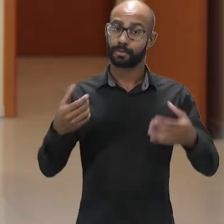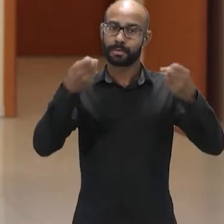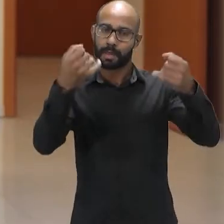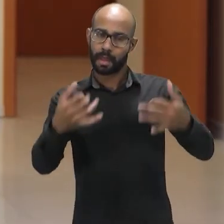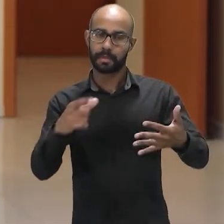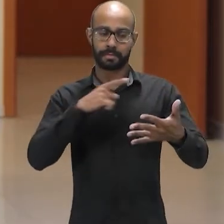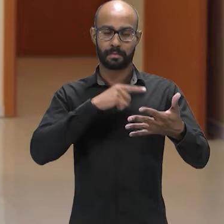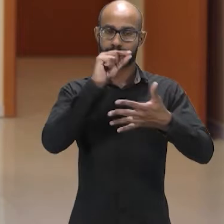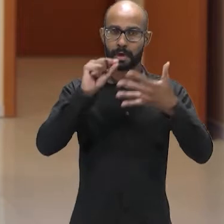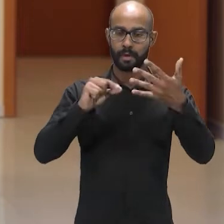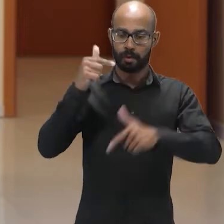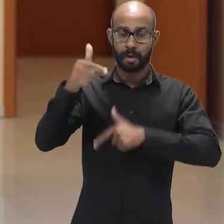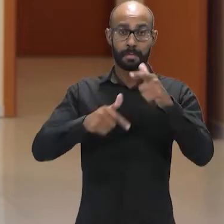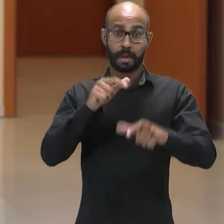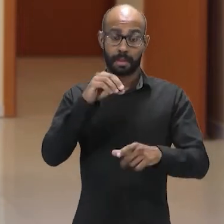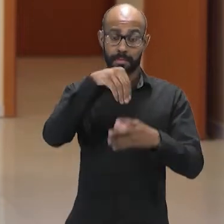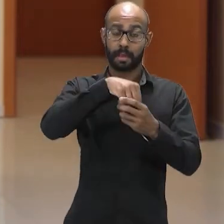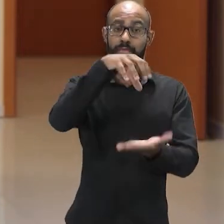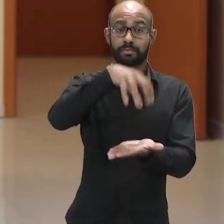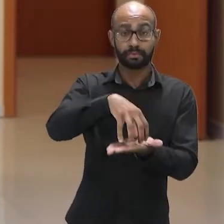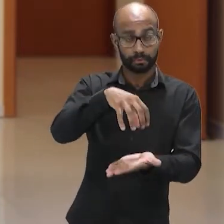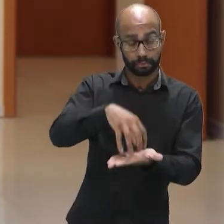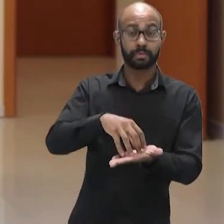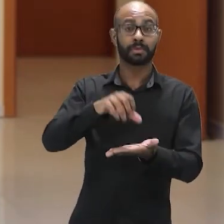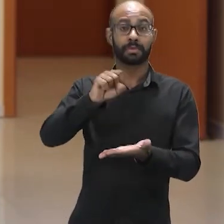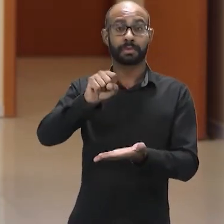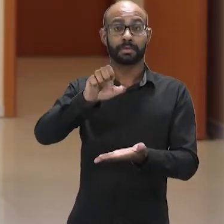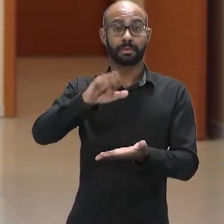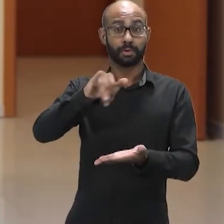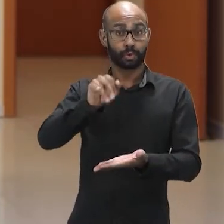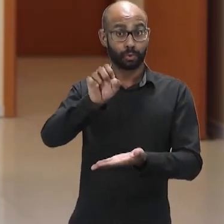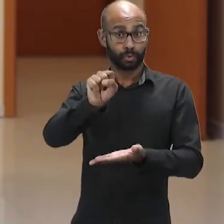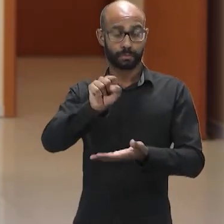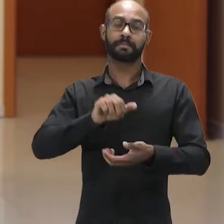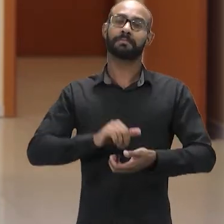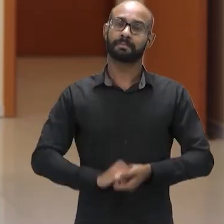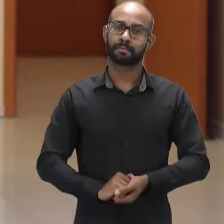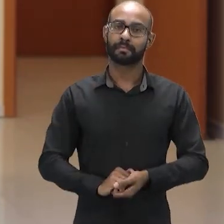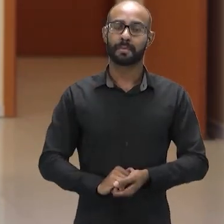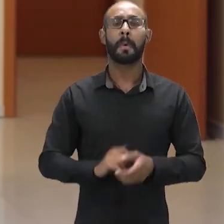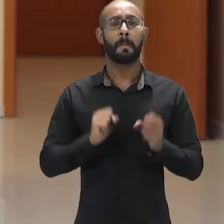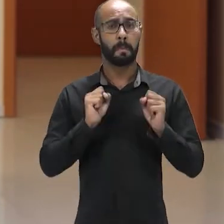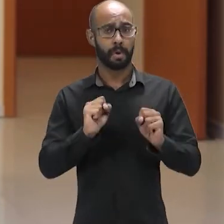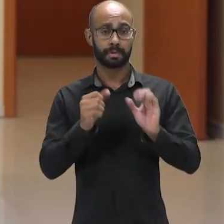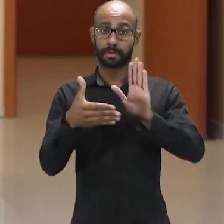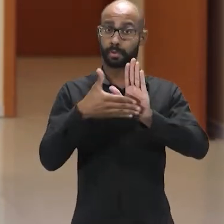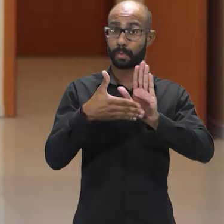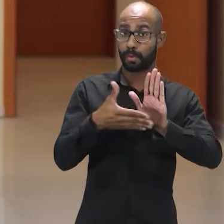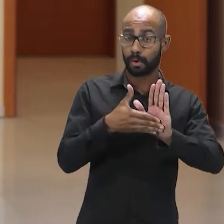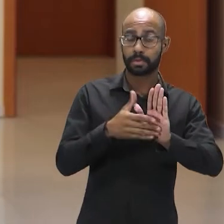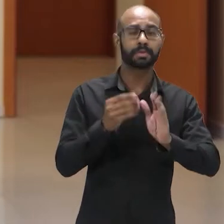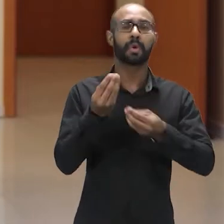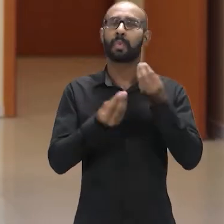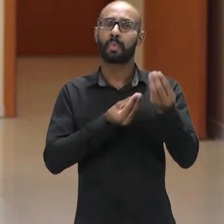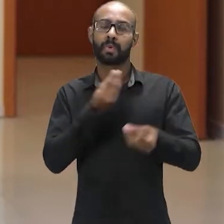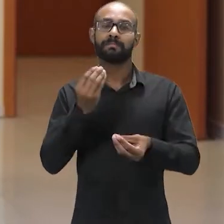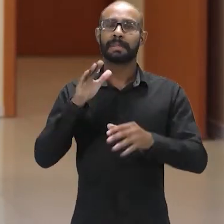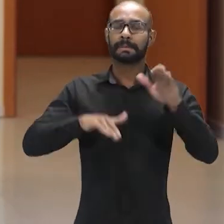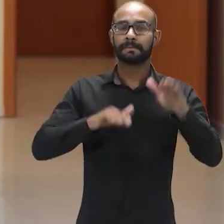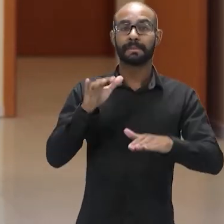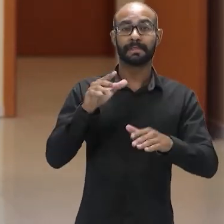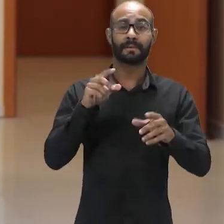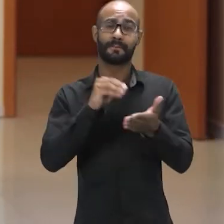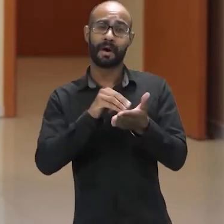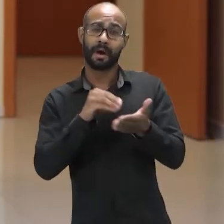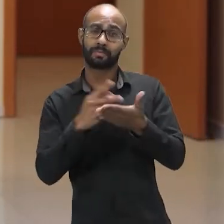Hoje vamos falar de alguns dos serviços prestados pelo Poder Judiciário aqui no Sijus. Aqui podem ser propostas ações que